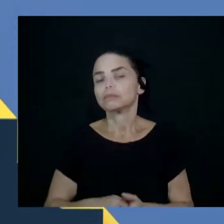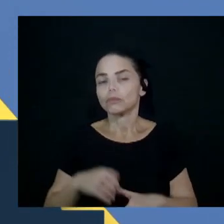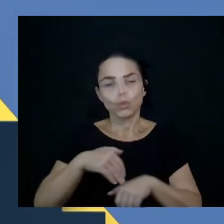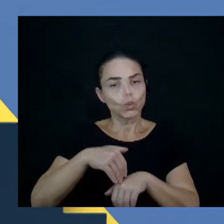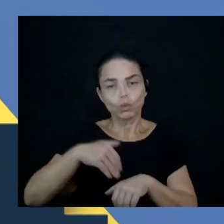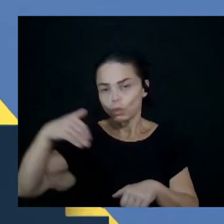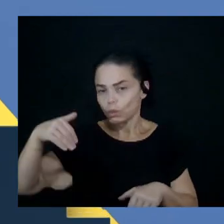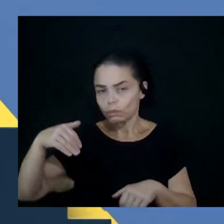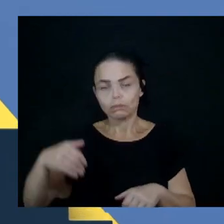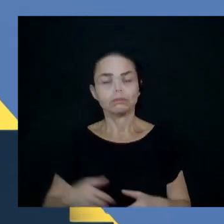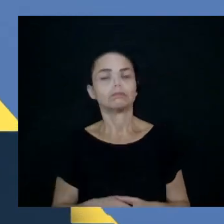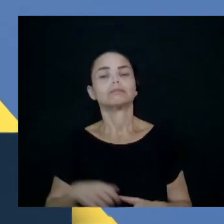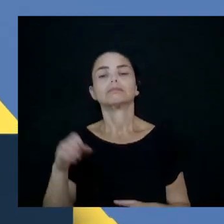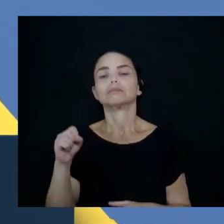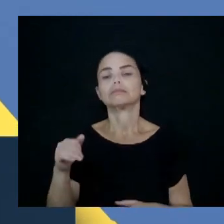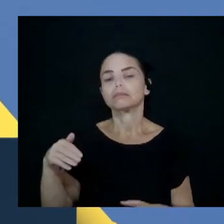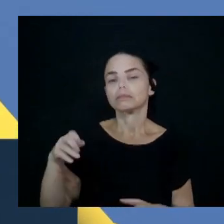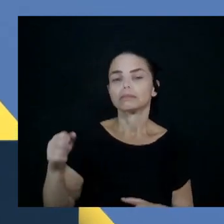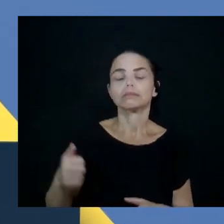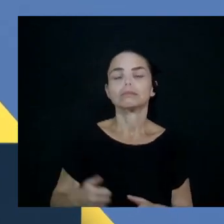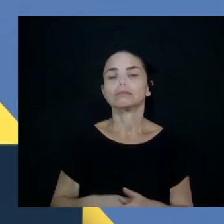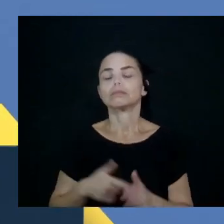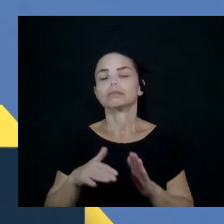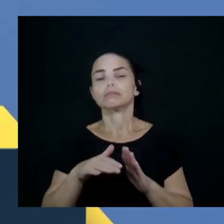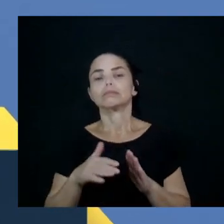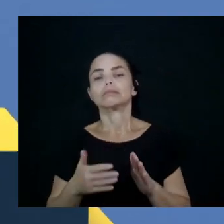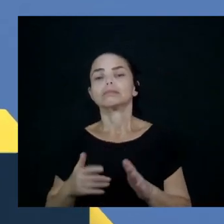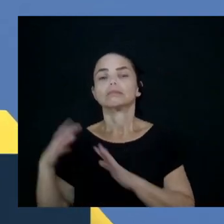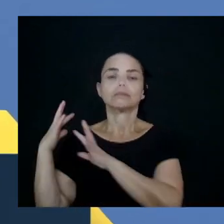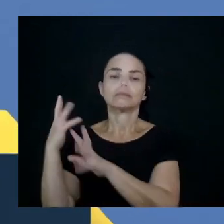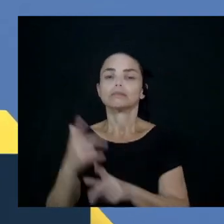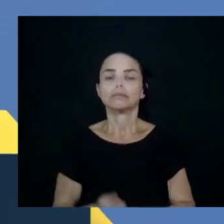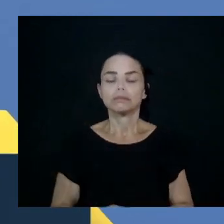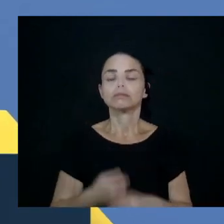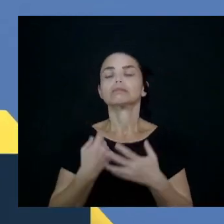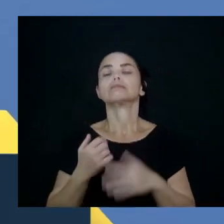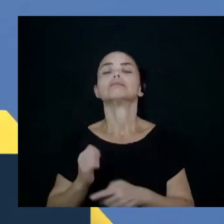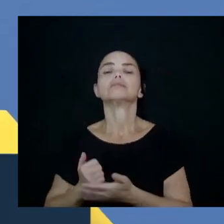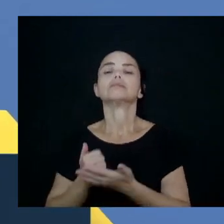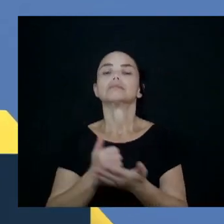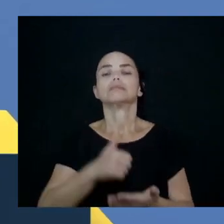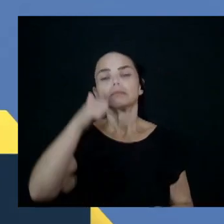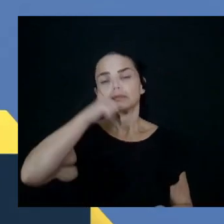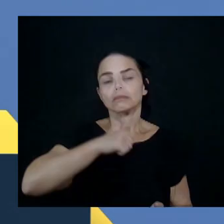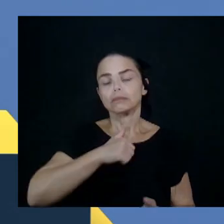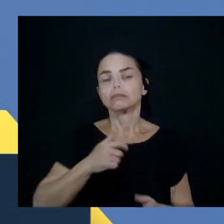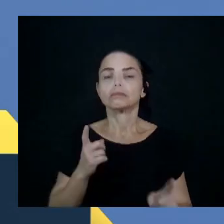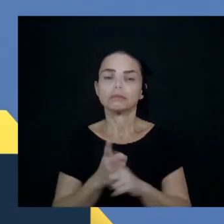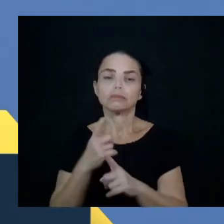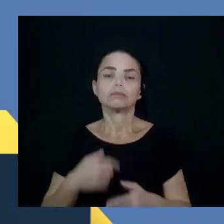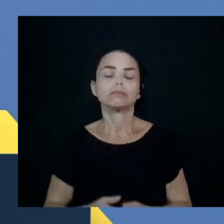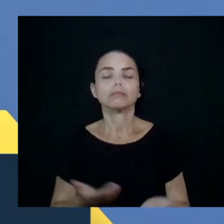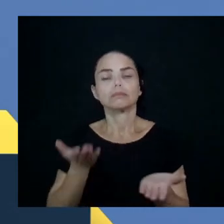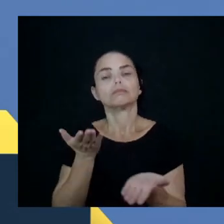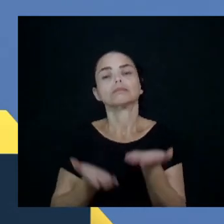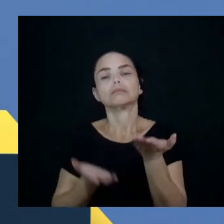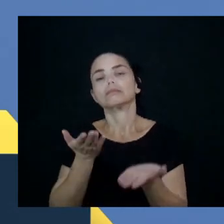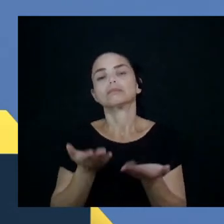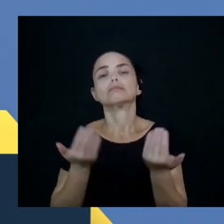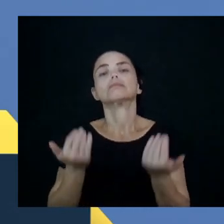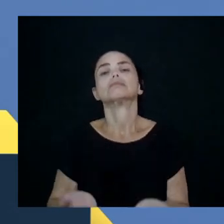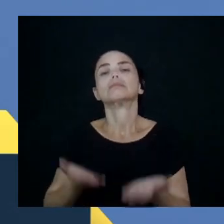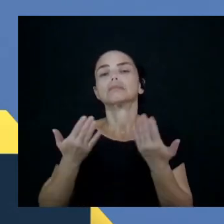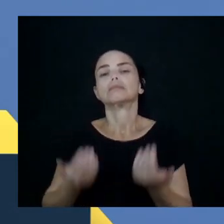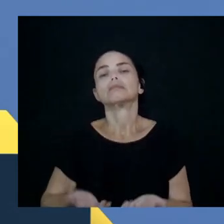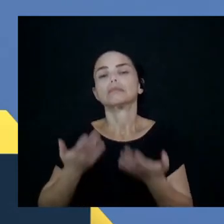de Simone Rabuski, é um guia que nasceu da jornada da autora para ajudar as mulheres a encontrar equilíbrio e